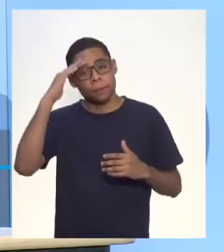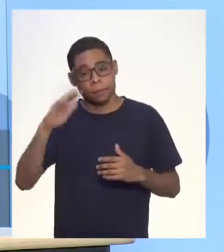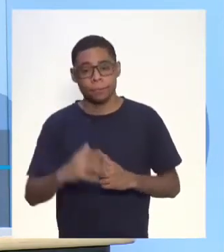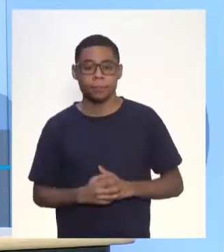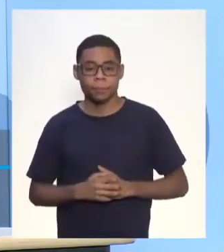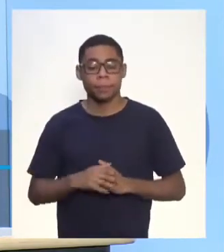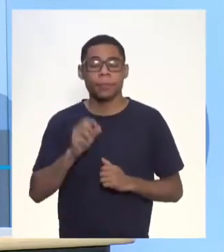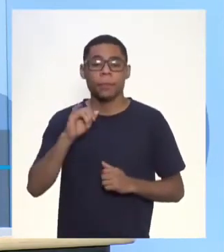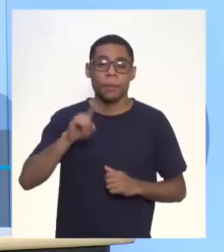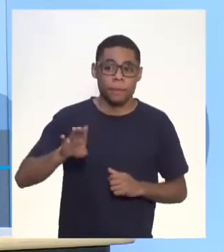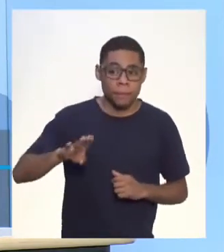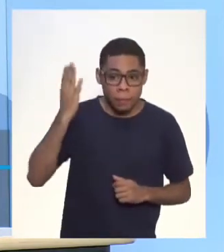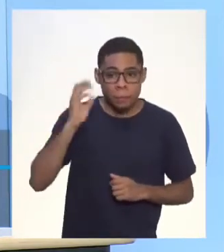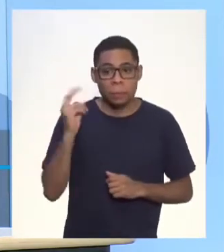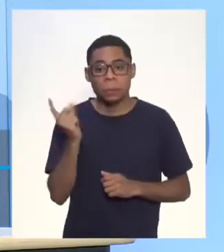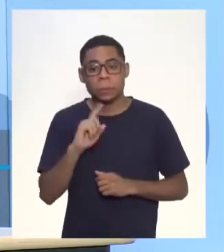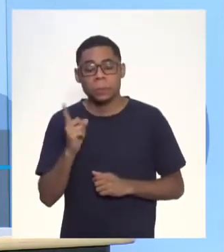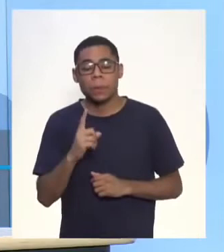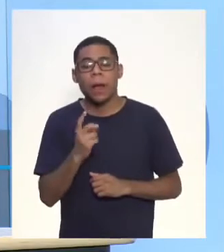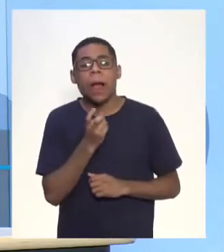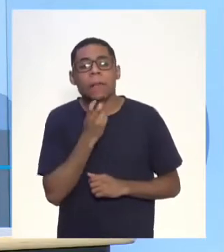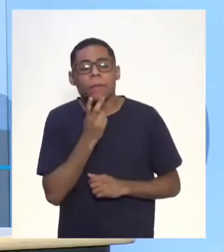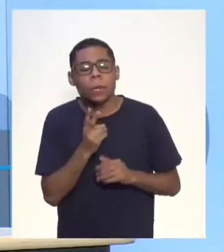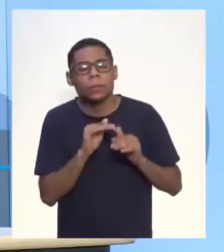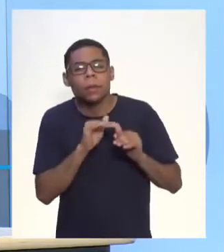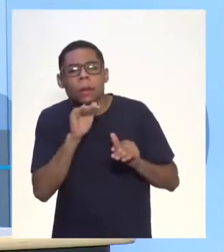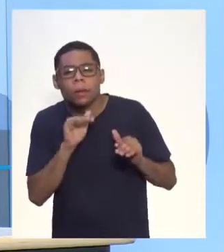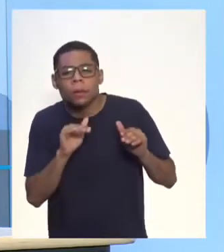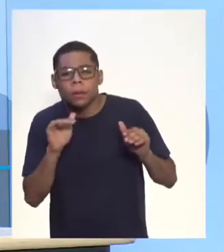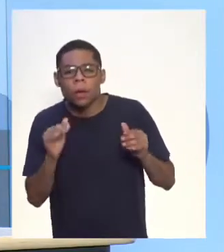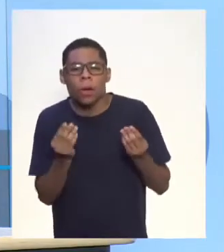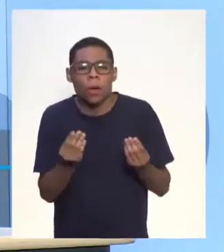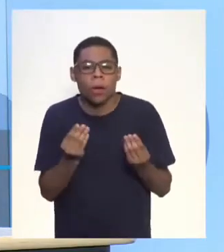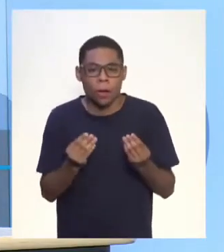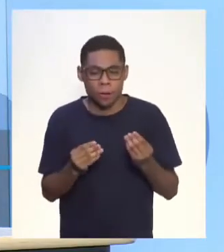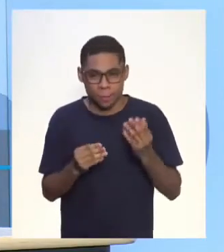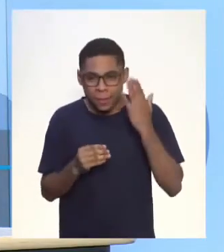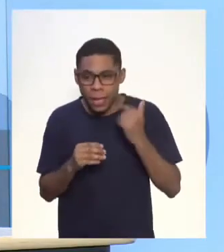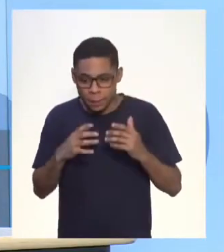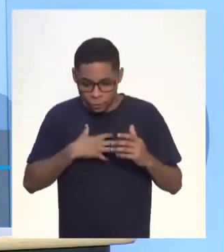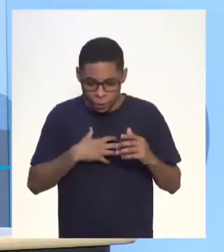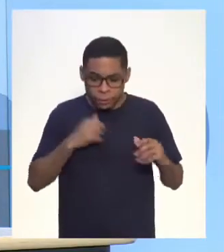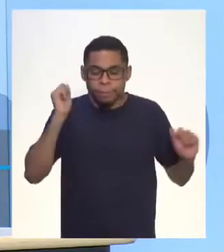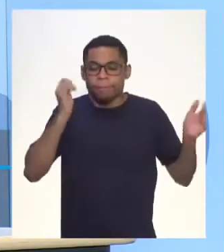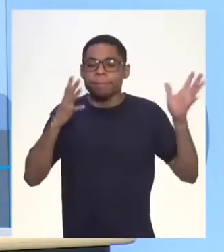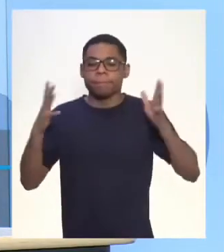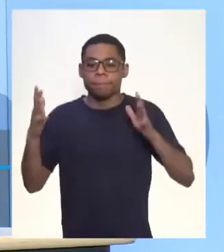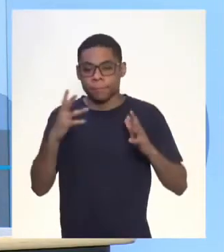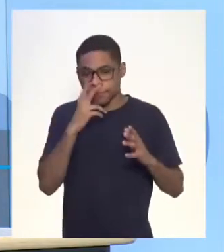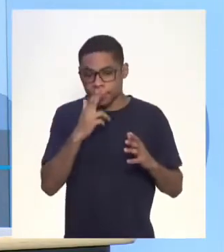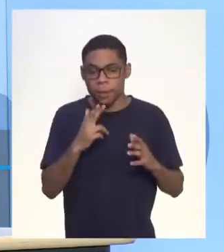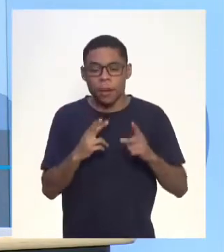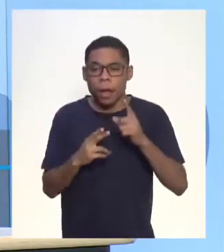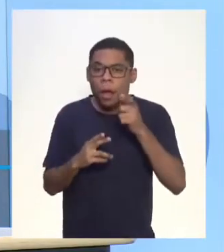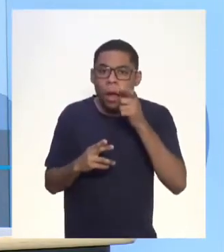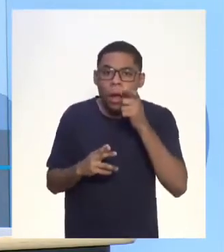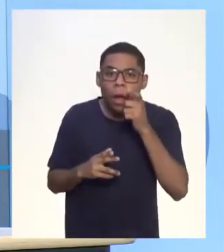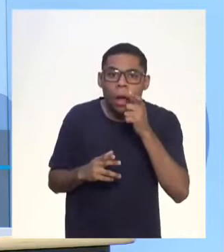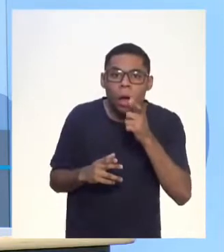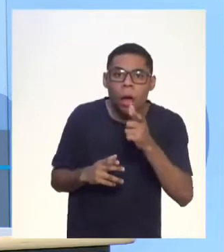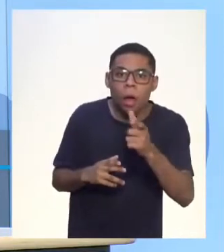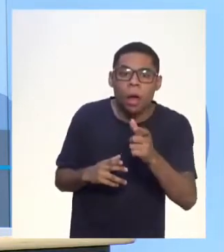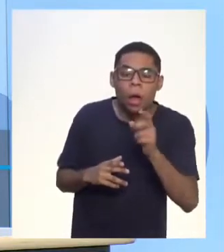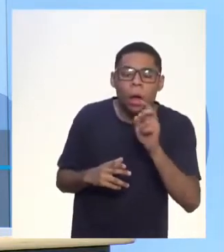notícia é falsa ou não. O tom da voz, né, a gente já percebe a forma como se fala, né? É uma coisa assim meio que teatral demais, assim, né?